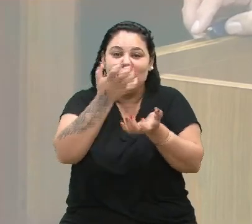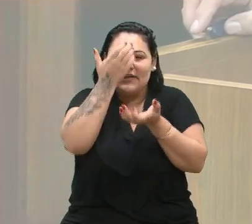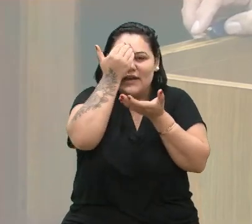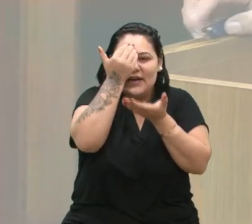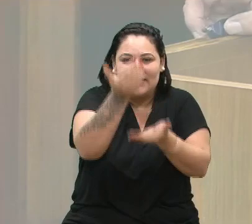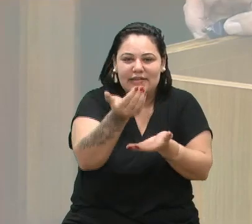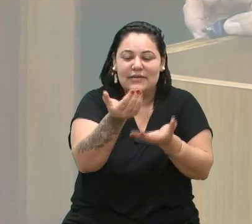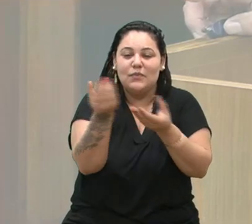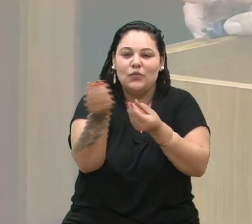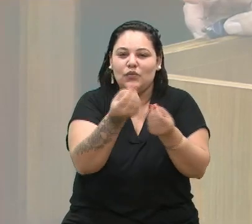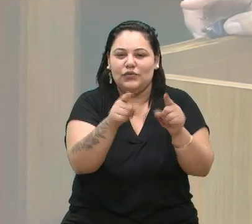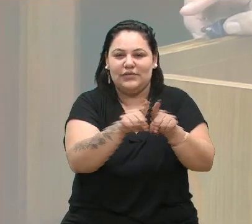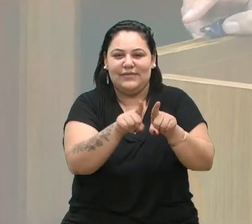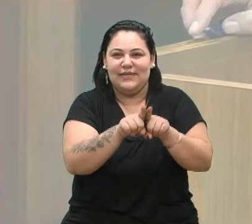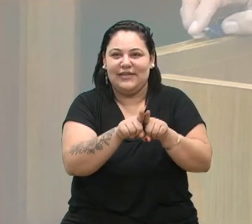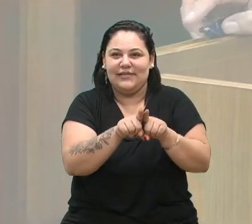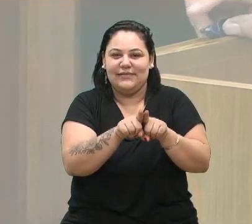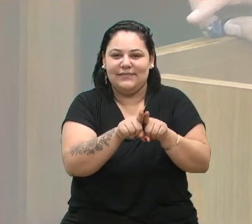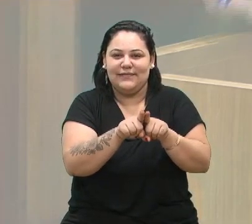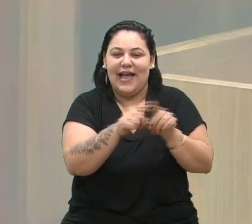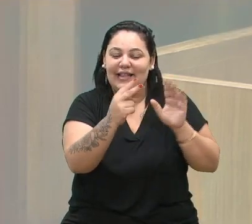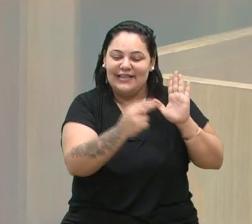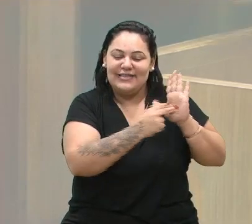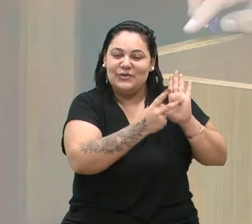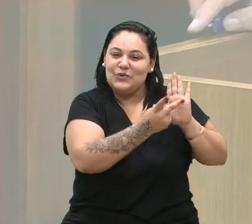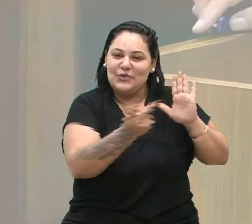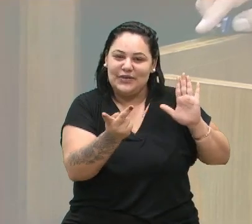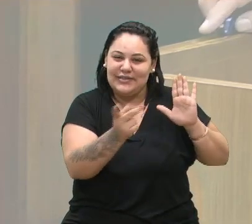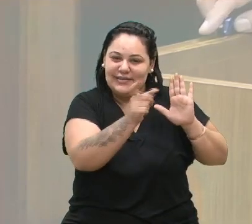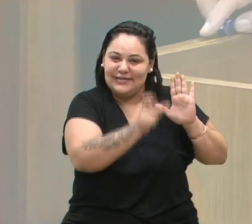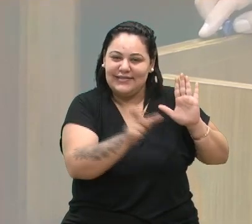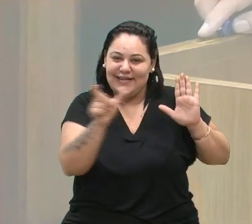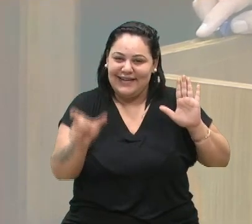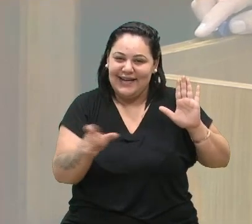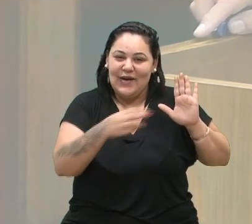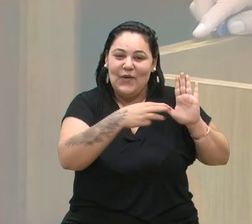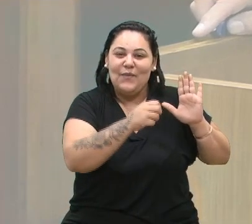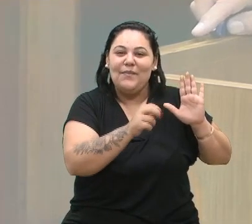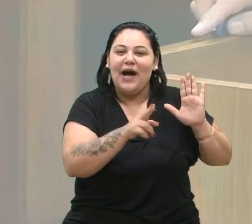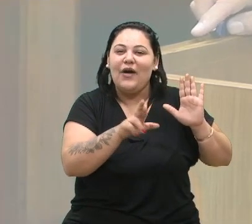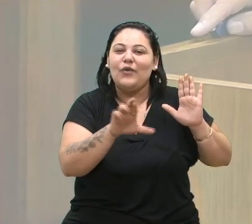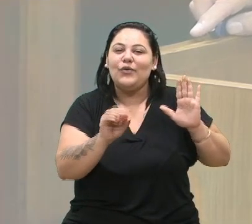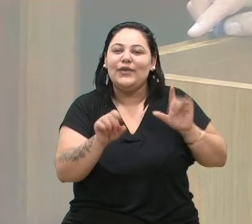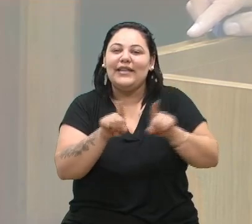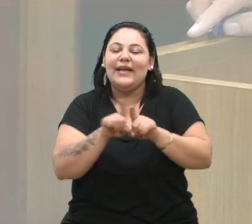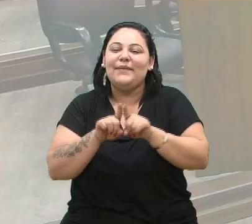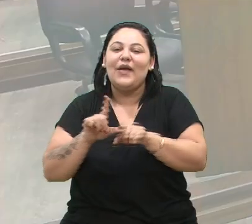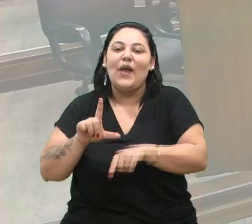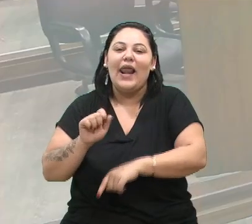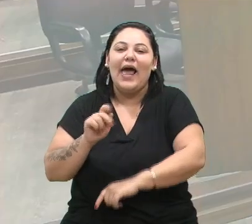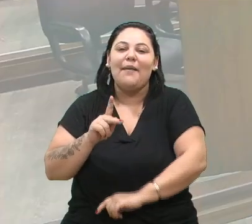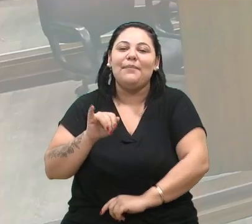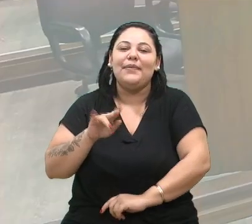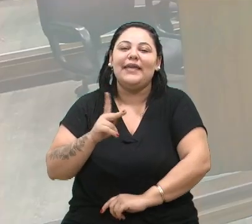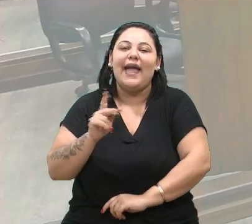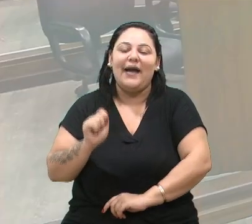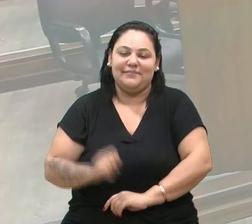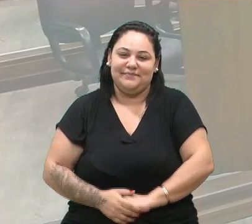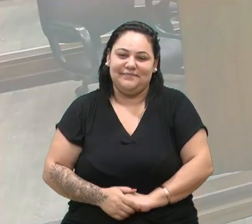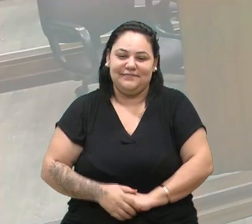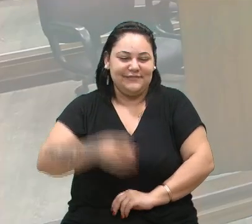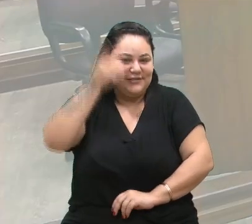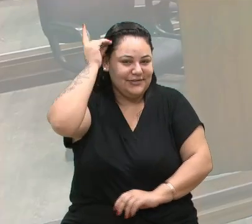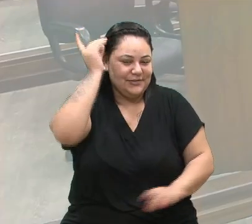senhor Mauro e o seu Lapinha. Por favor, colega Lucas Gil. Obrigado,